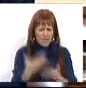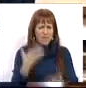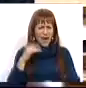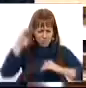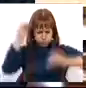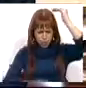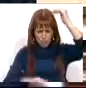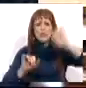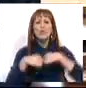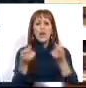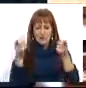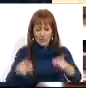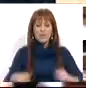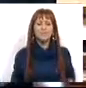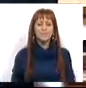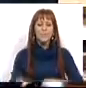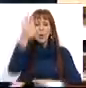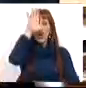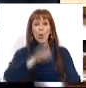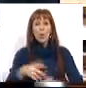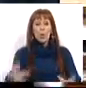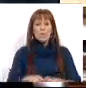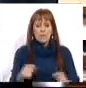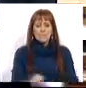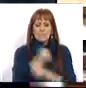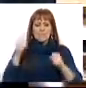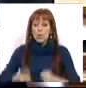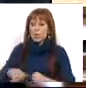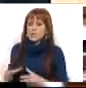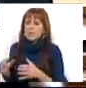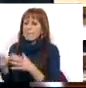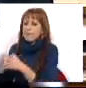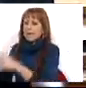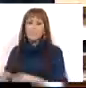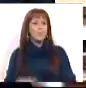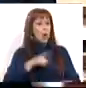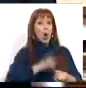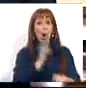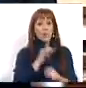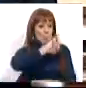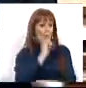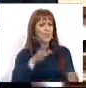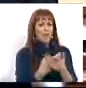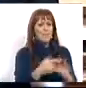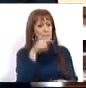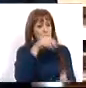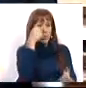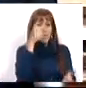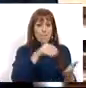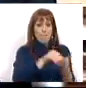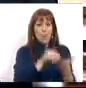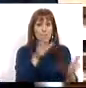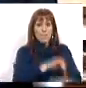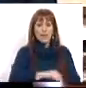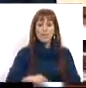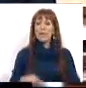as desigualdades sociais. Ou seja, o Governo engordou os mais ricos, ao mesmo tempo que emagreceu os mais pobres e